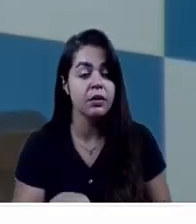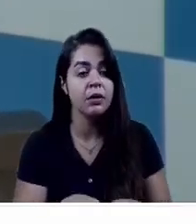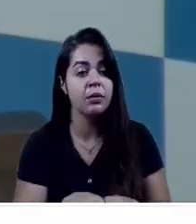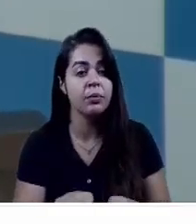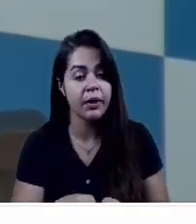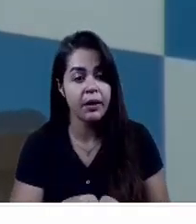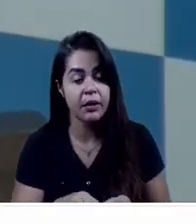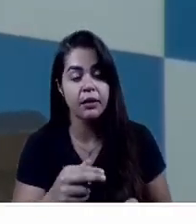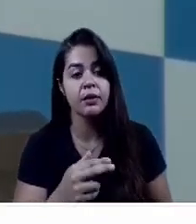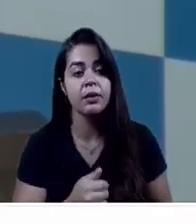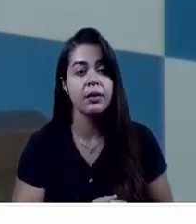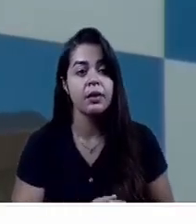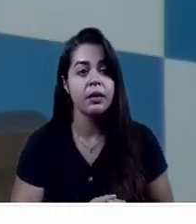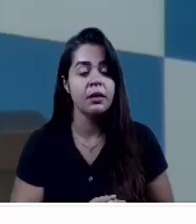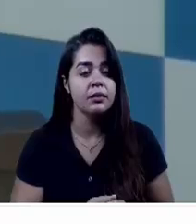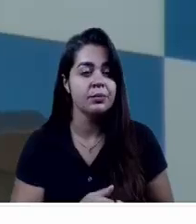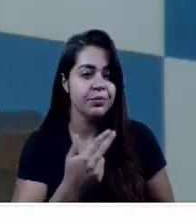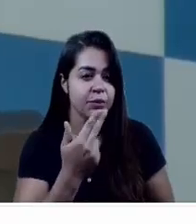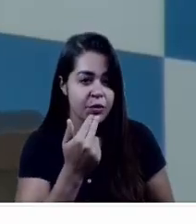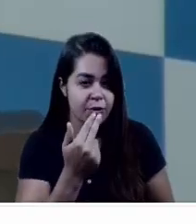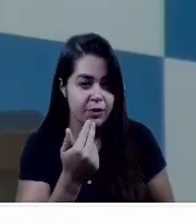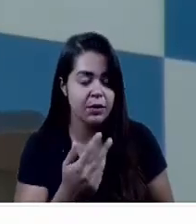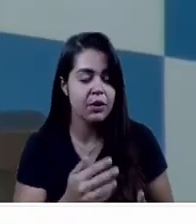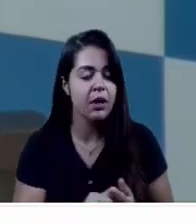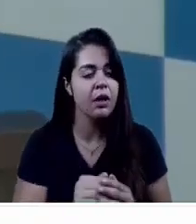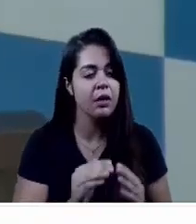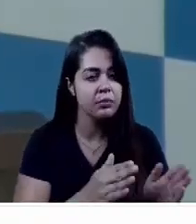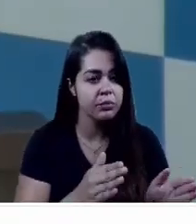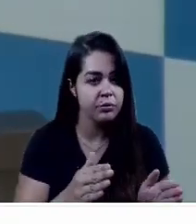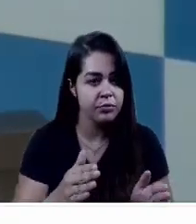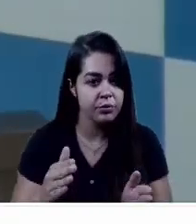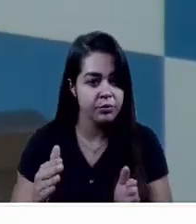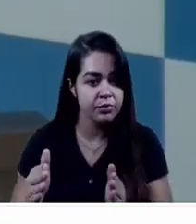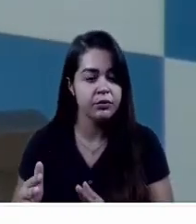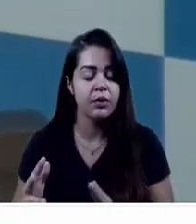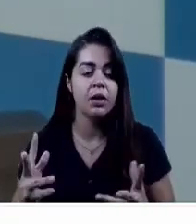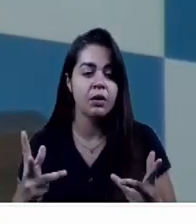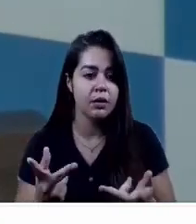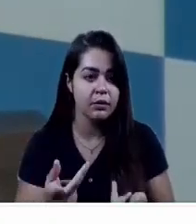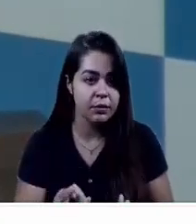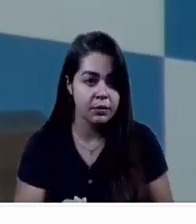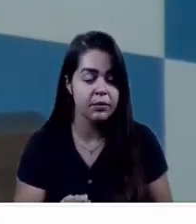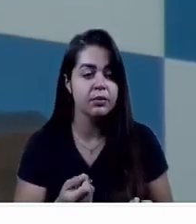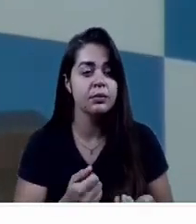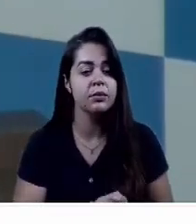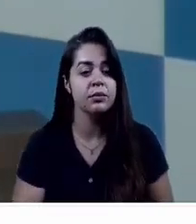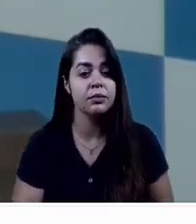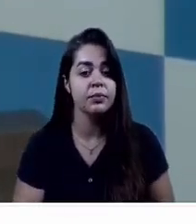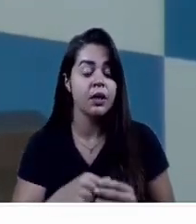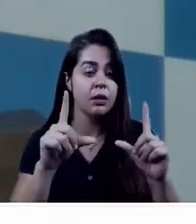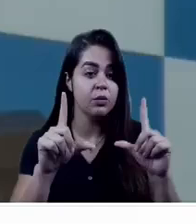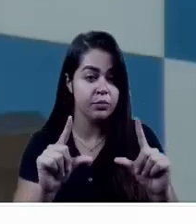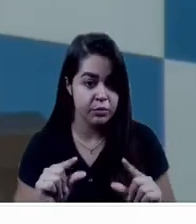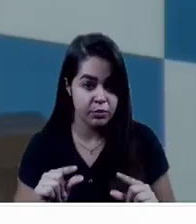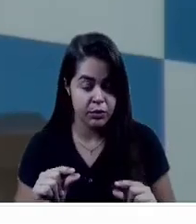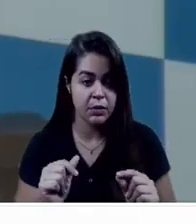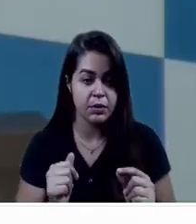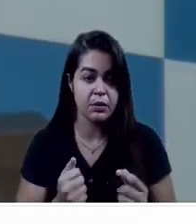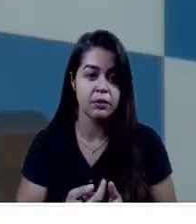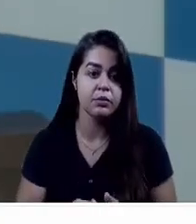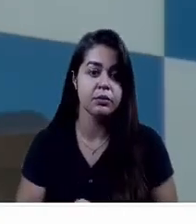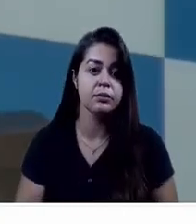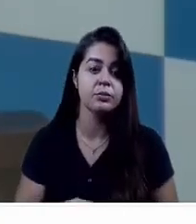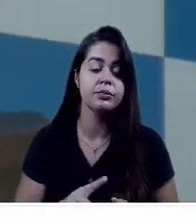na melhoria de vida, de qualidade e diminuição de crises dessas, principalmente